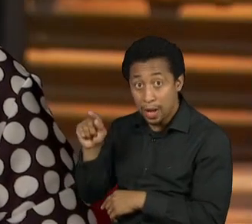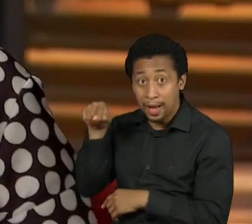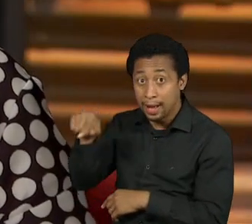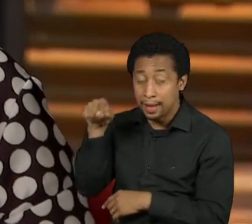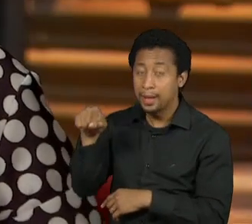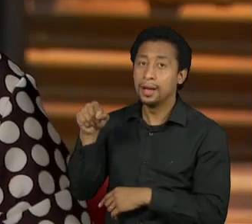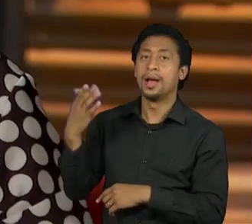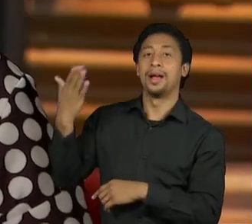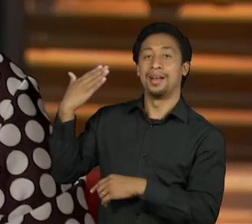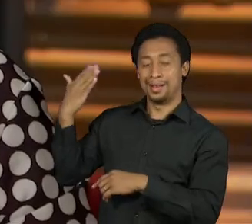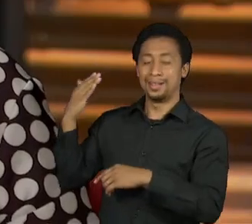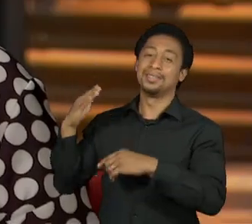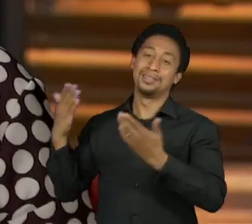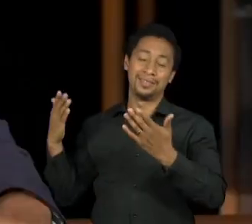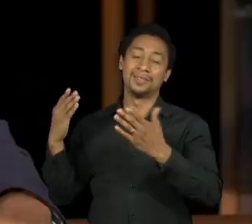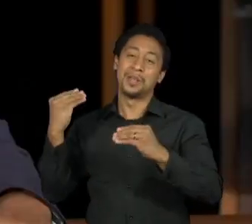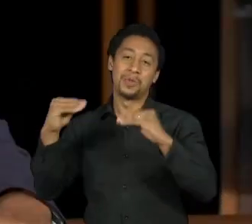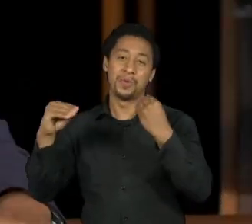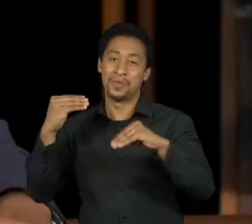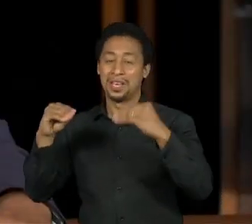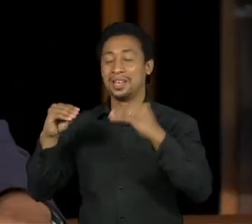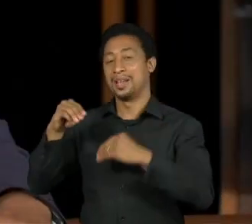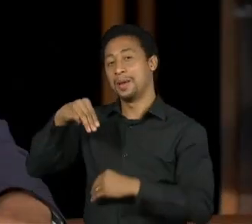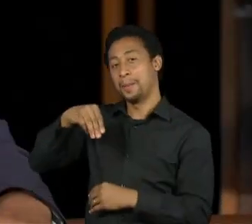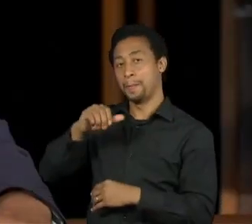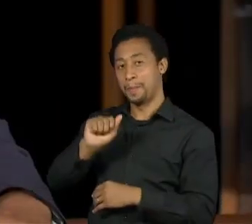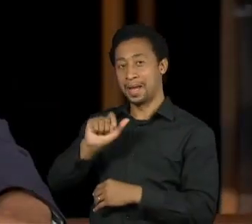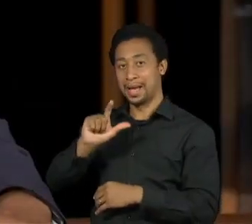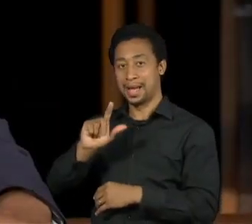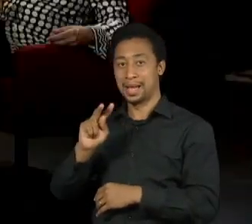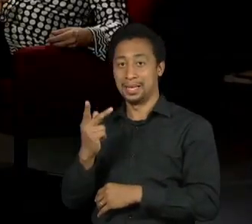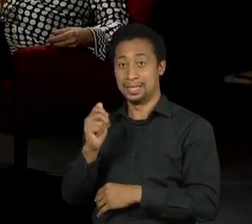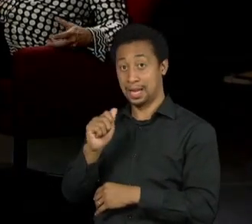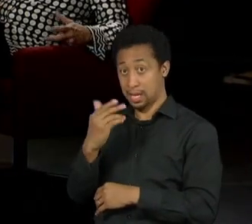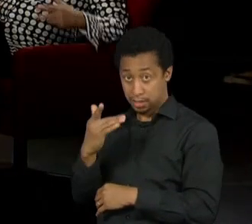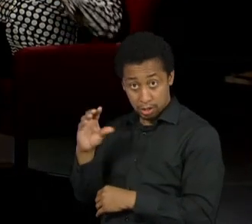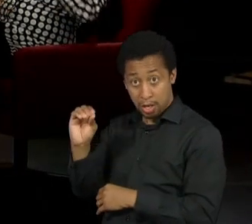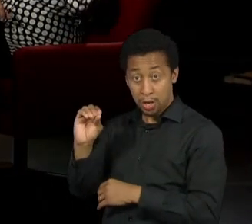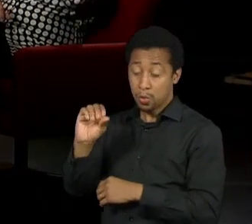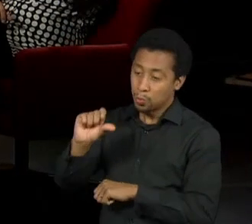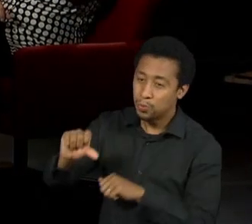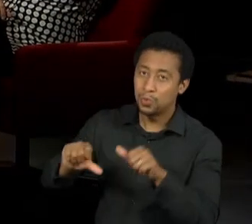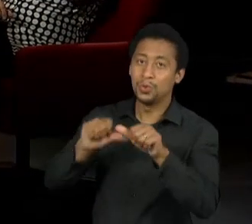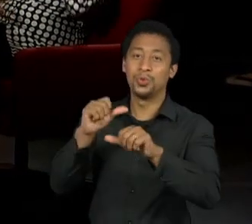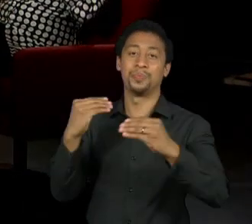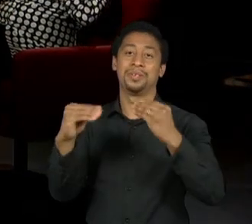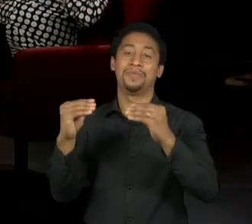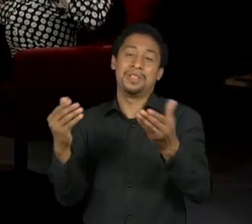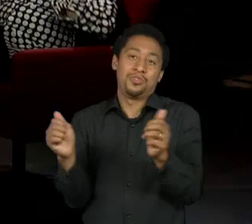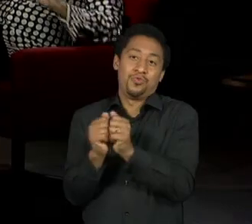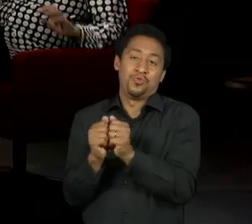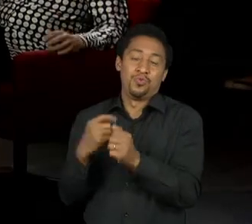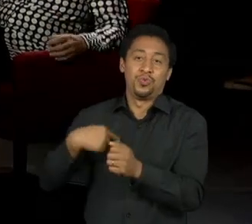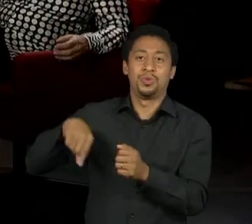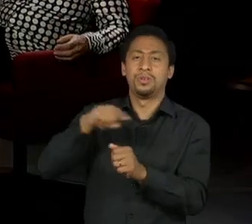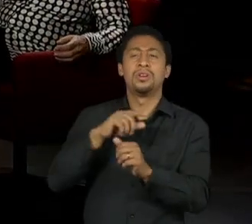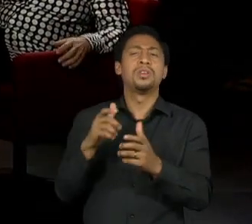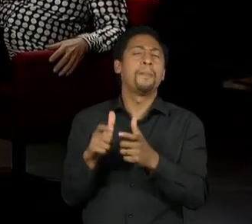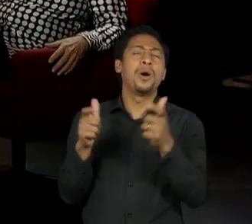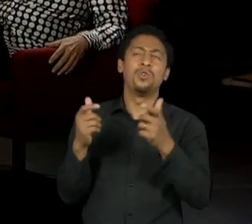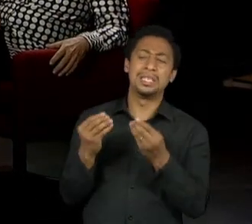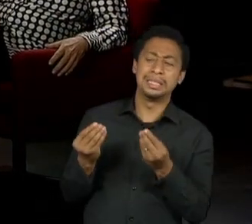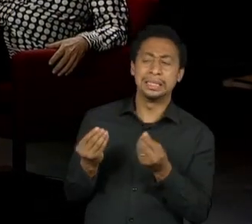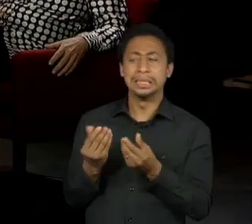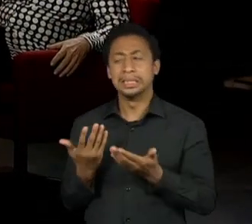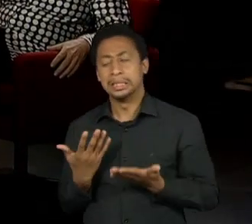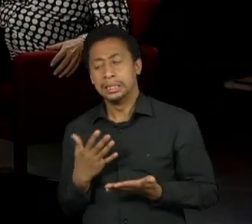Cartoon né Vamos um cartoon era uma linguagem em usar esse homem um pouco de medo de sinuca estão Esse número aí eu nem